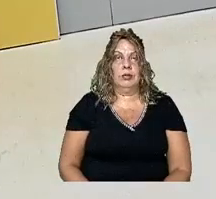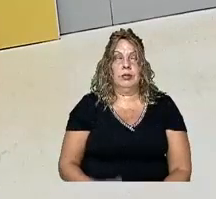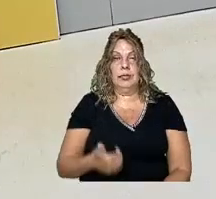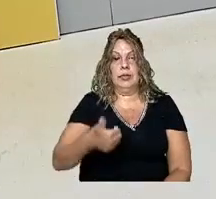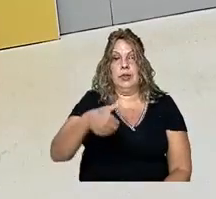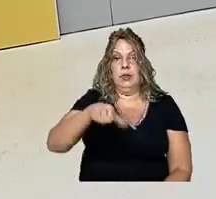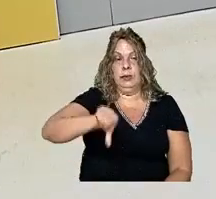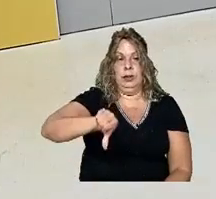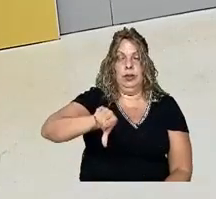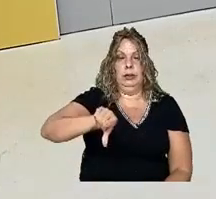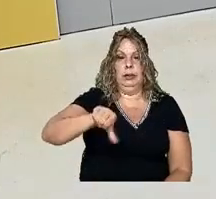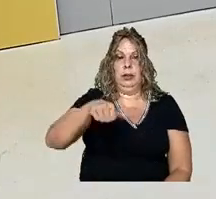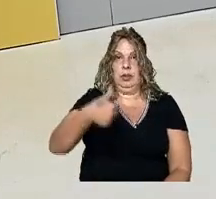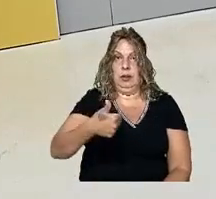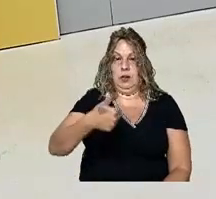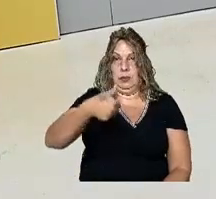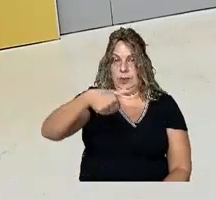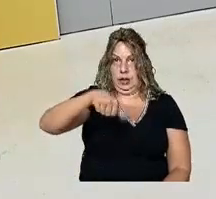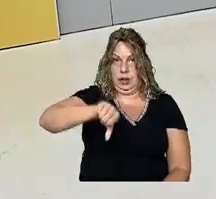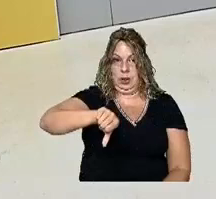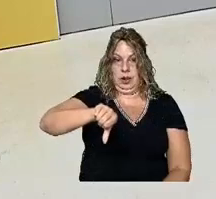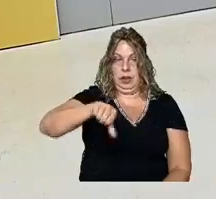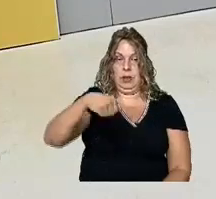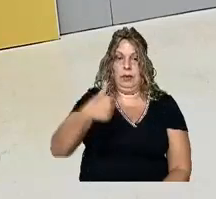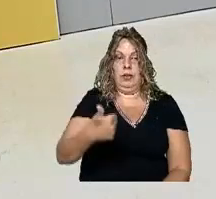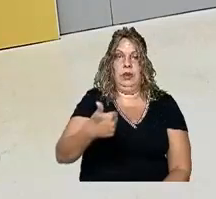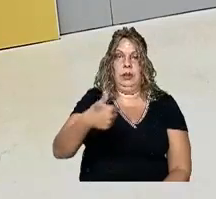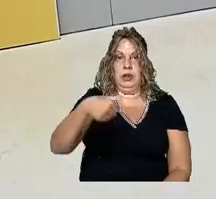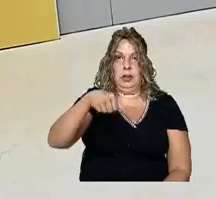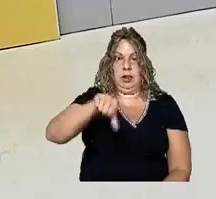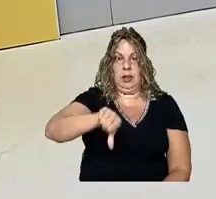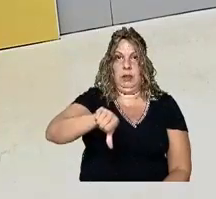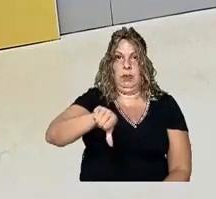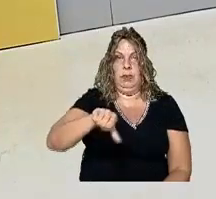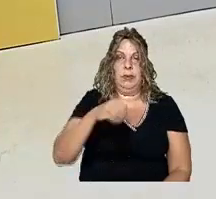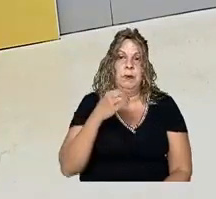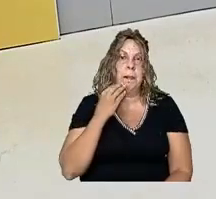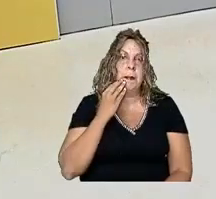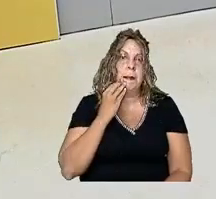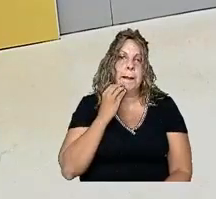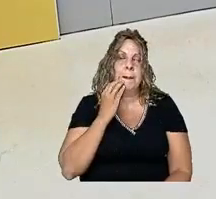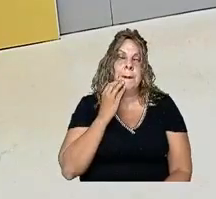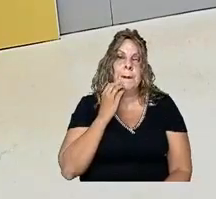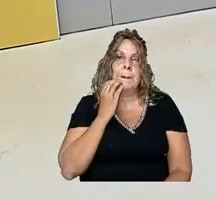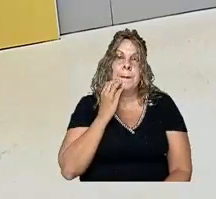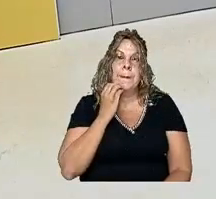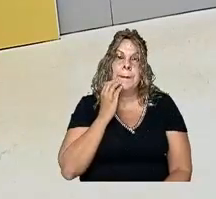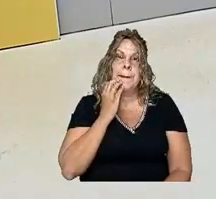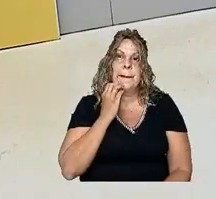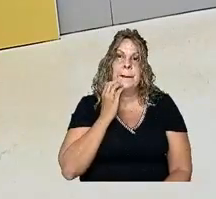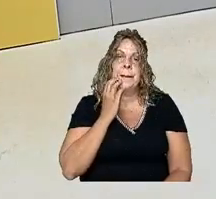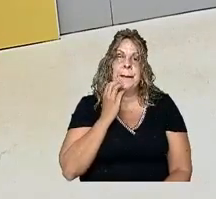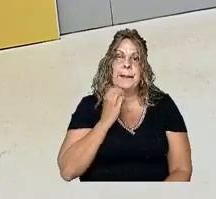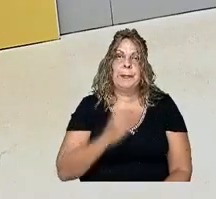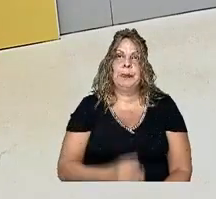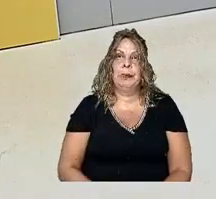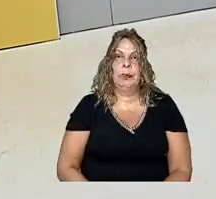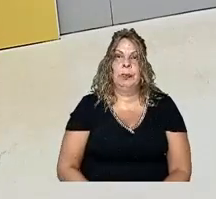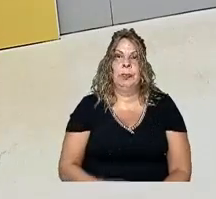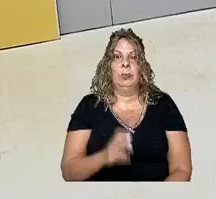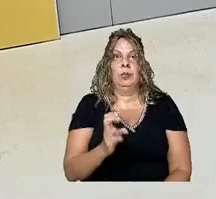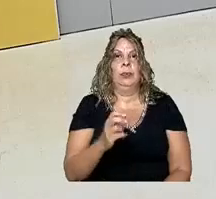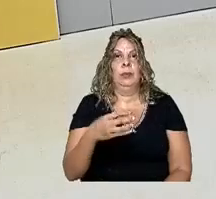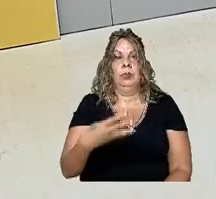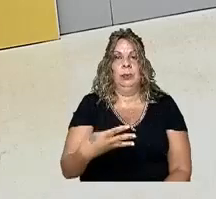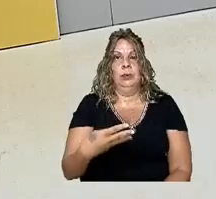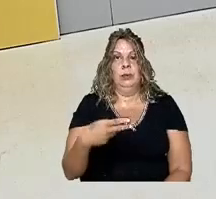mostra 19, 19, 19. Guarda lá no painel, Aninha, o 19 já subiu, sai agora